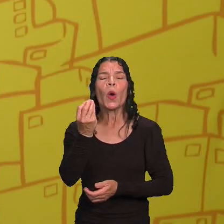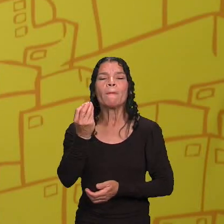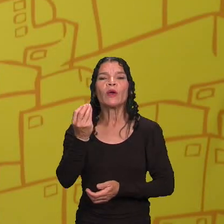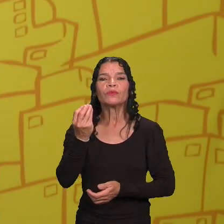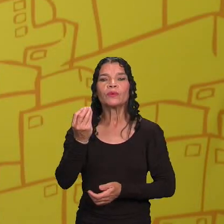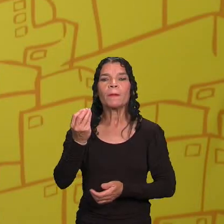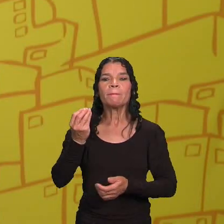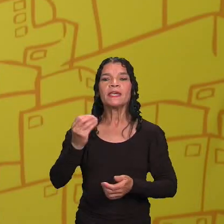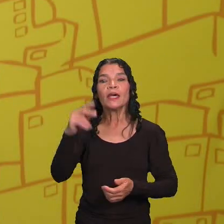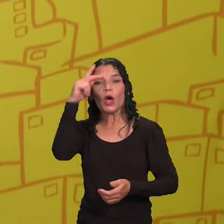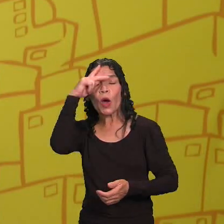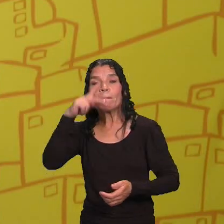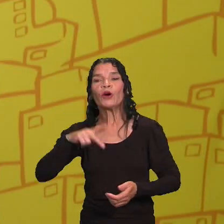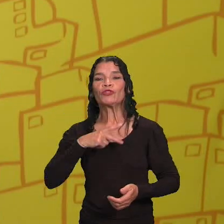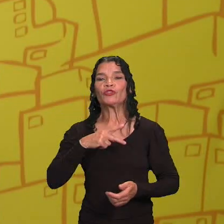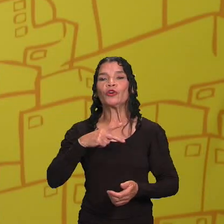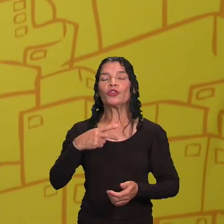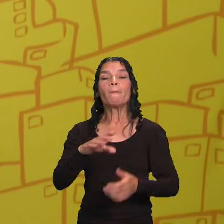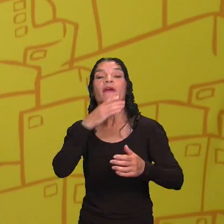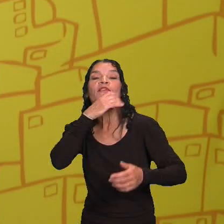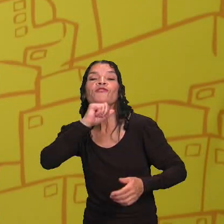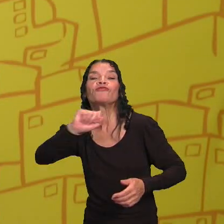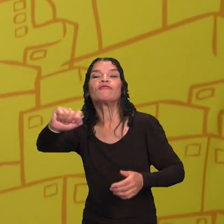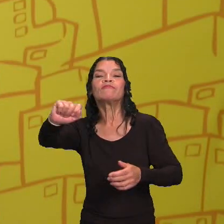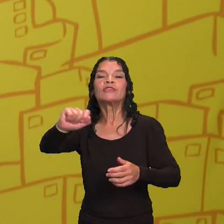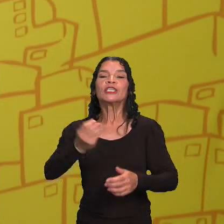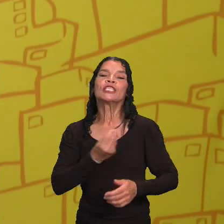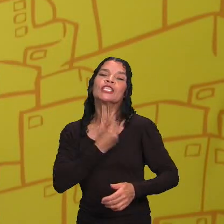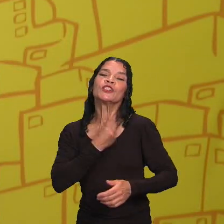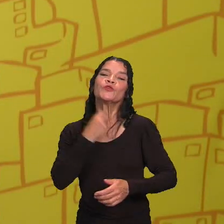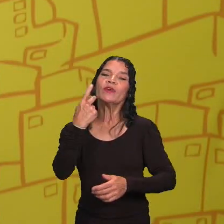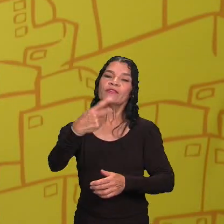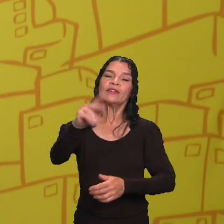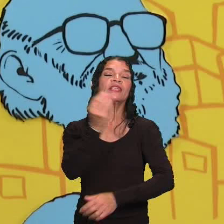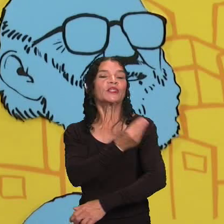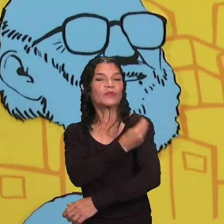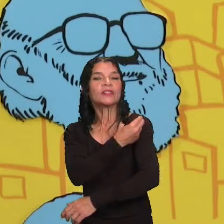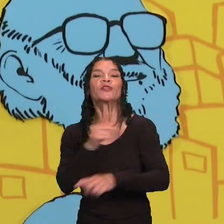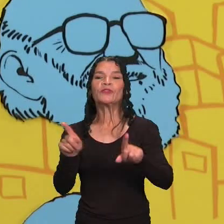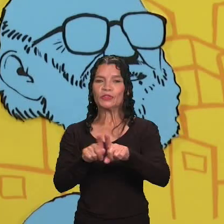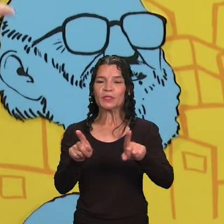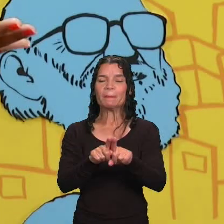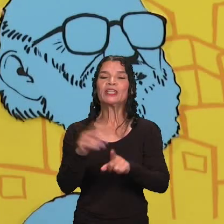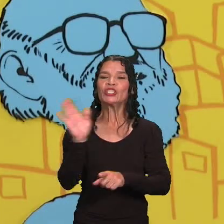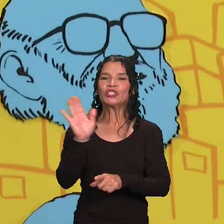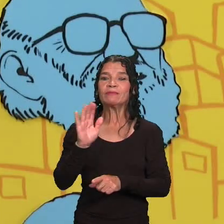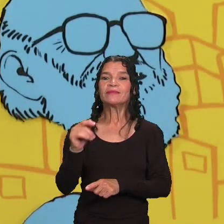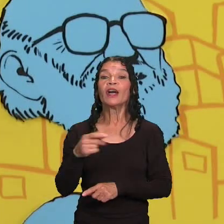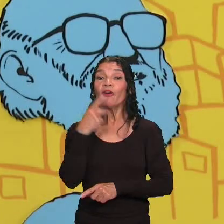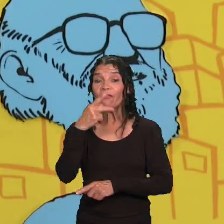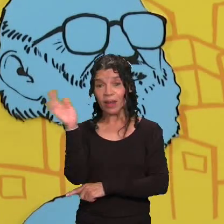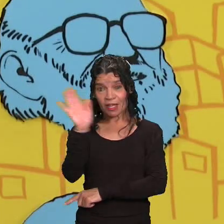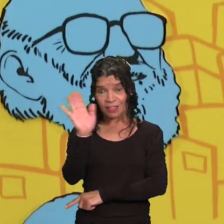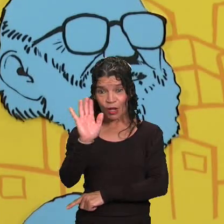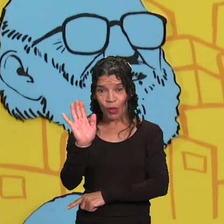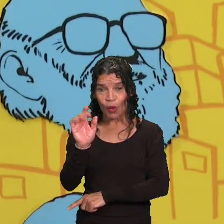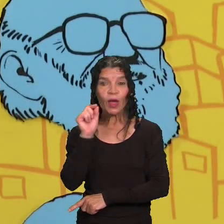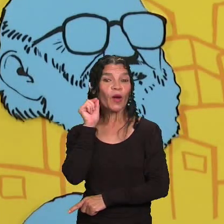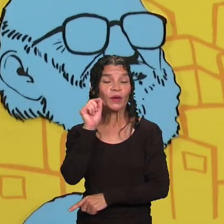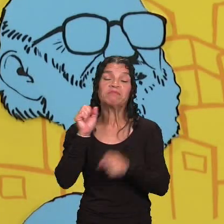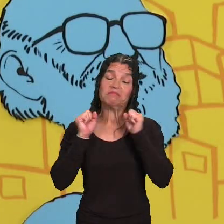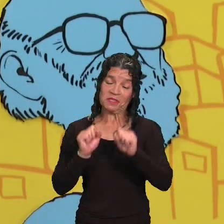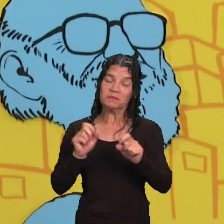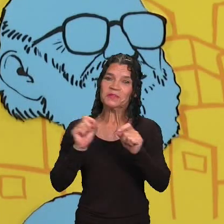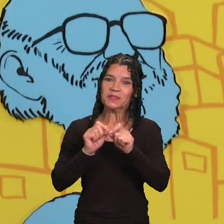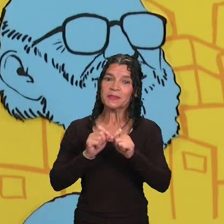de Freire pode estar presente na vida dos nossos alunos. Tchau! Dizer até logo é o que podemos